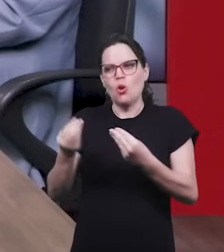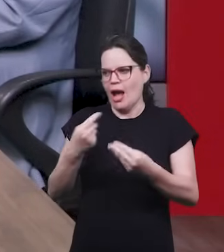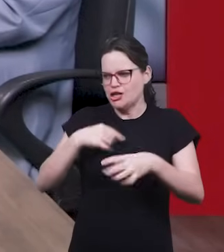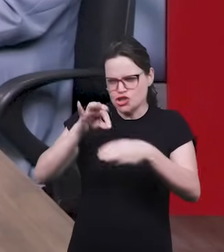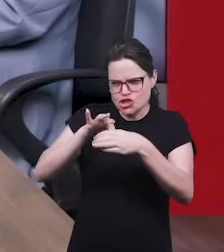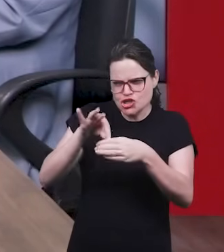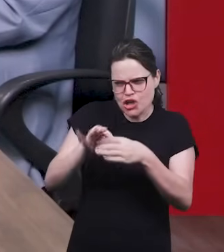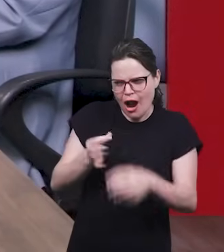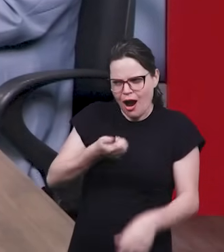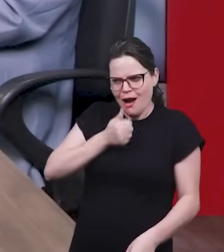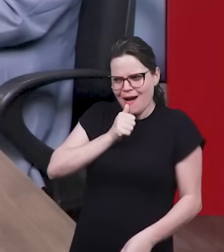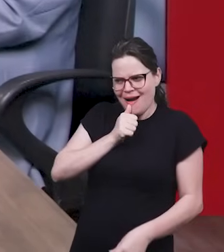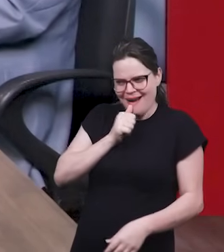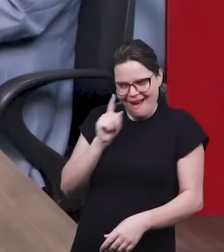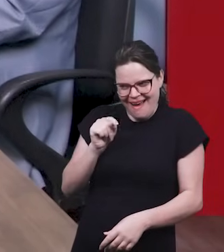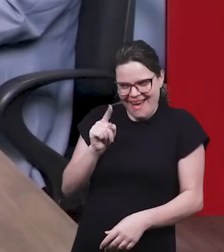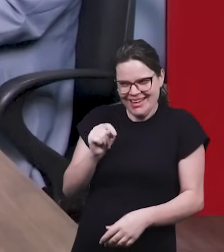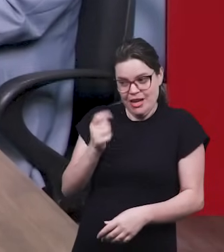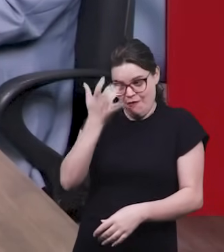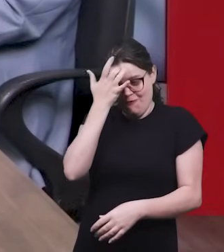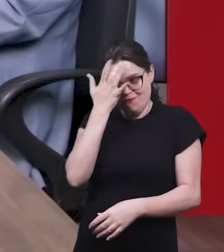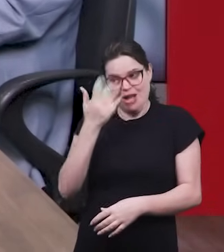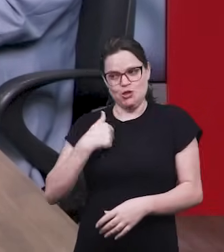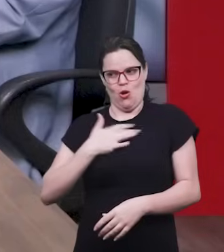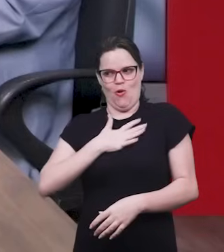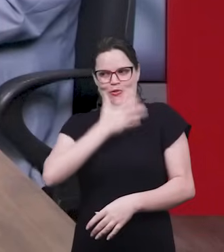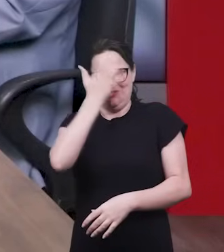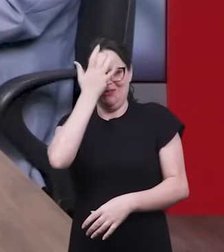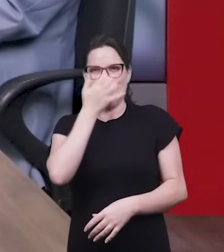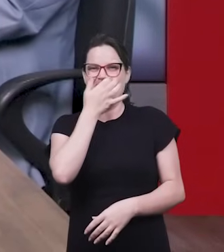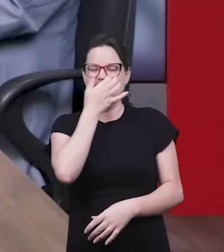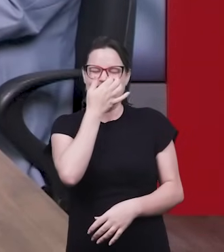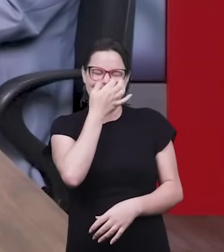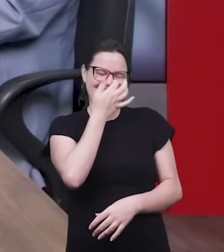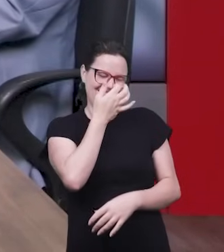chá. Uma coisa fácil, a gente gosta de coisa fácil.